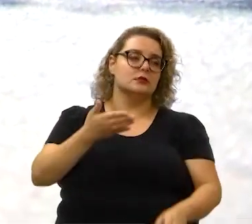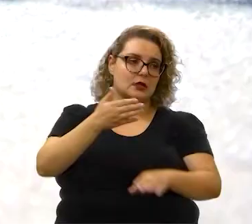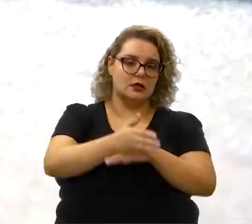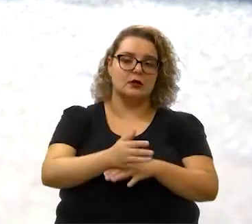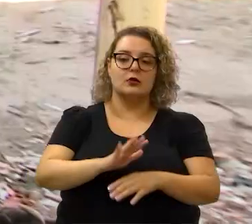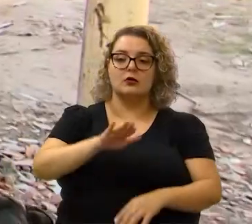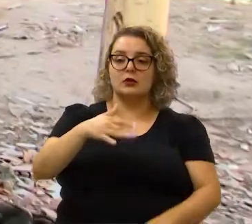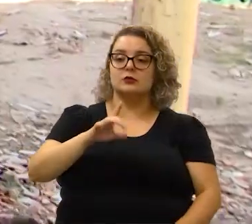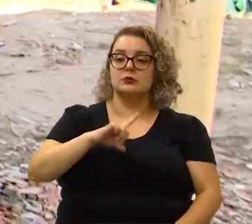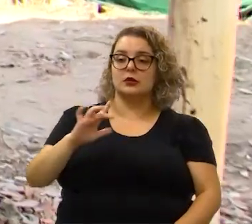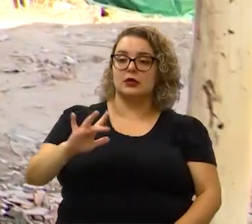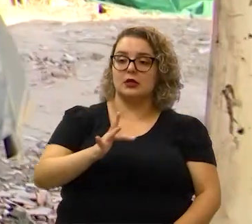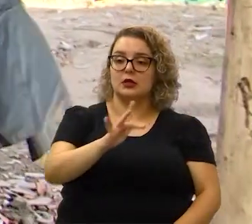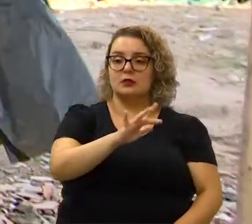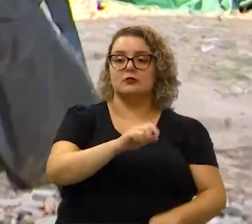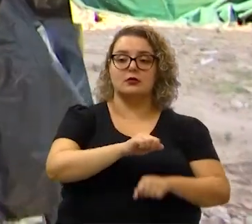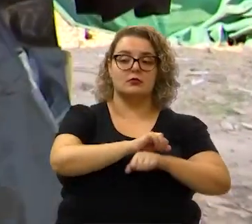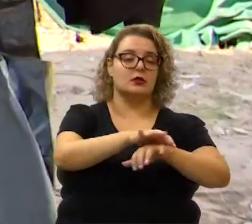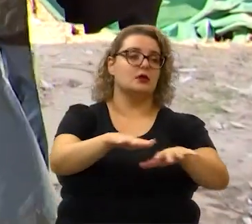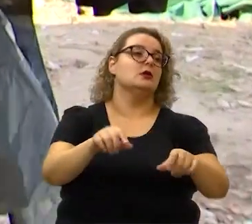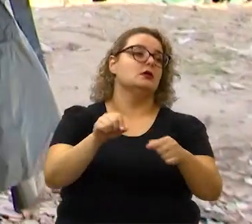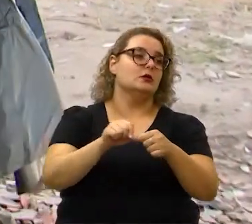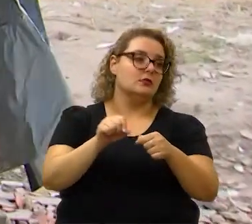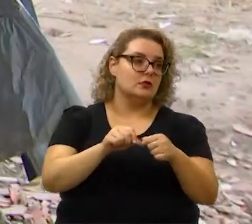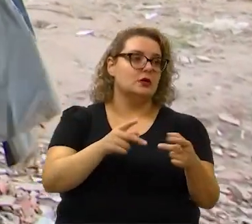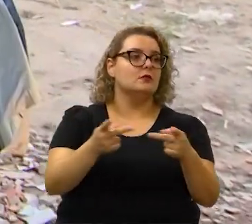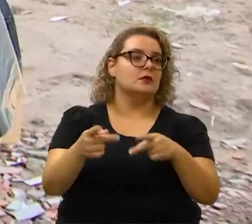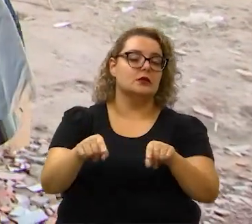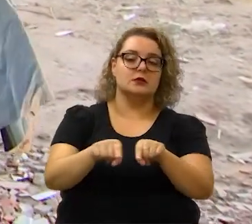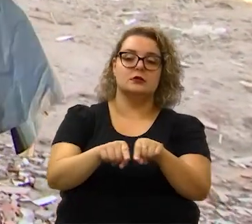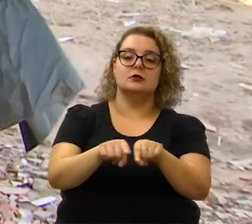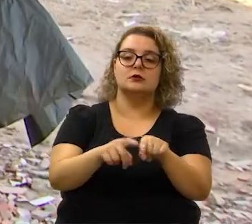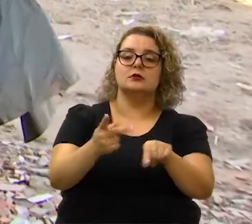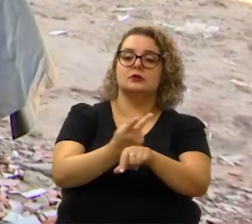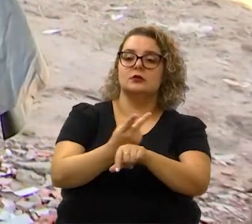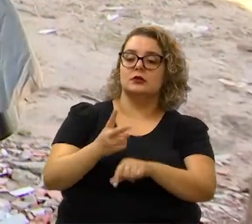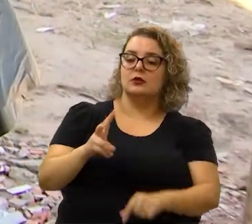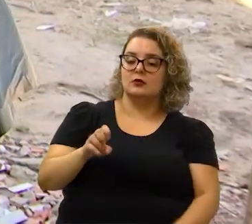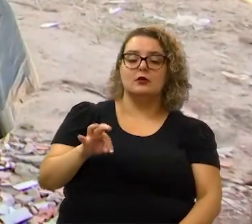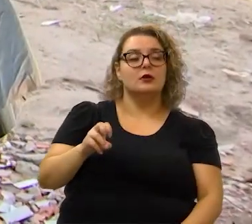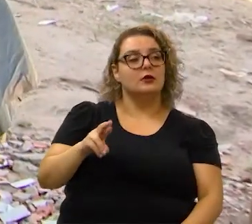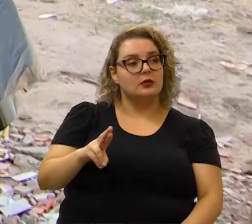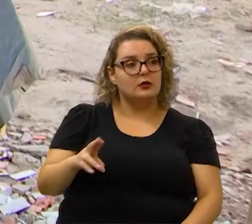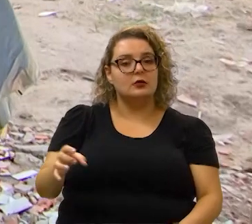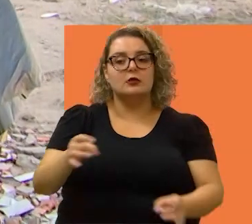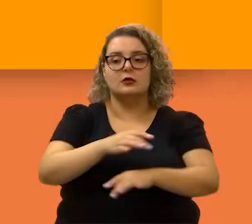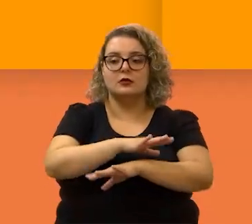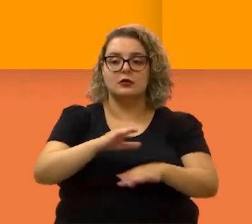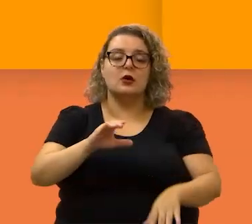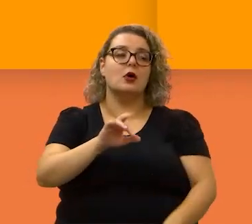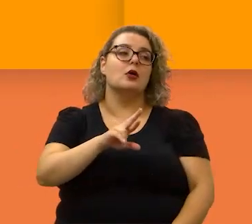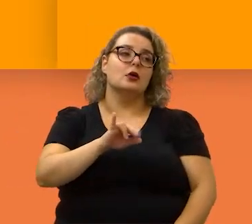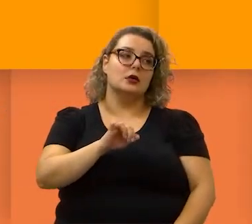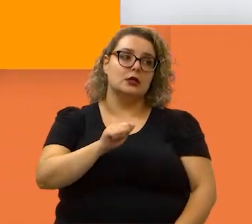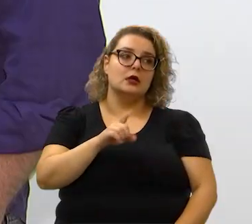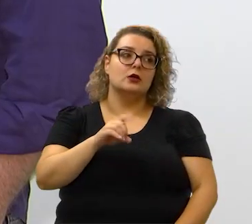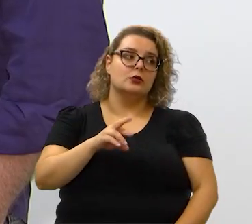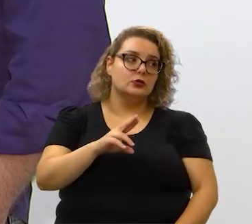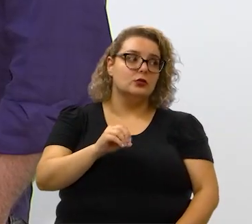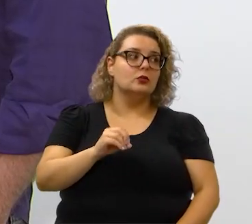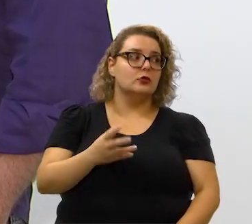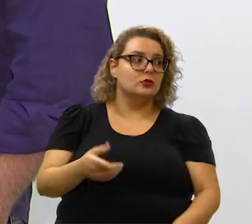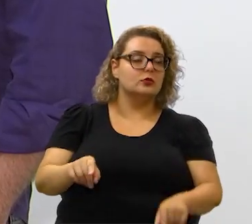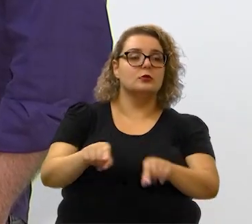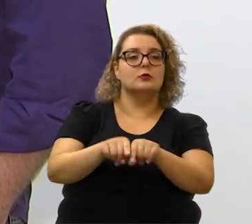está muito alastrado, tem muita epidemia, então a gente faz visita também atrás desse vetor para a gente poder estar eliminando o criadouro. A